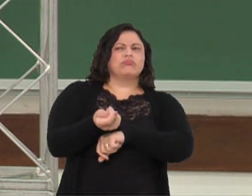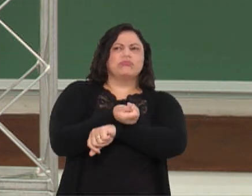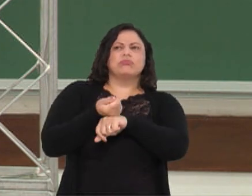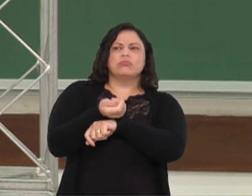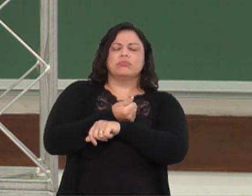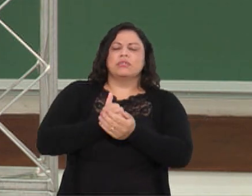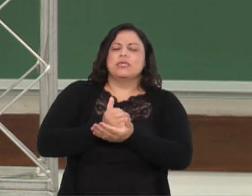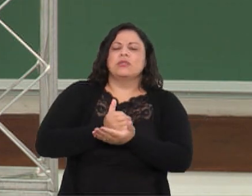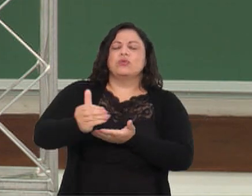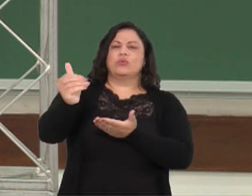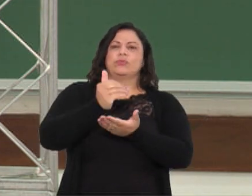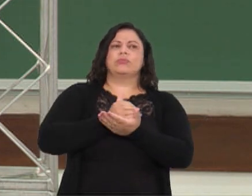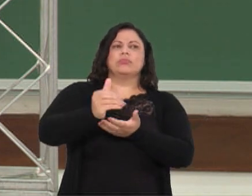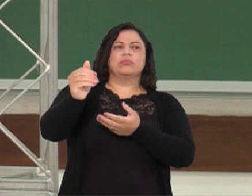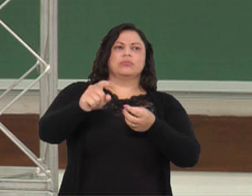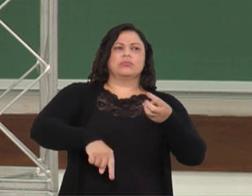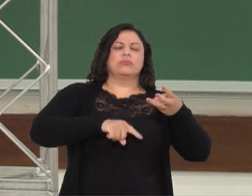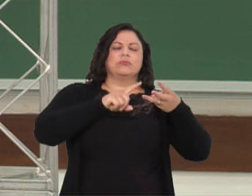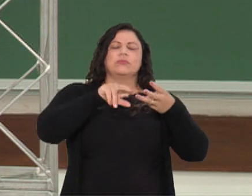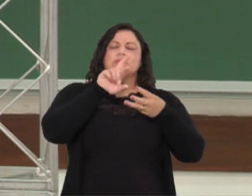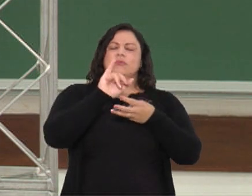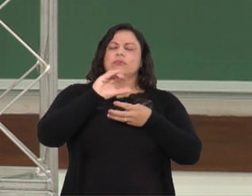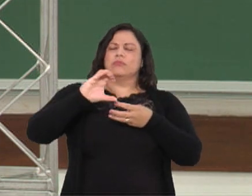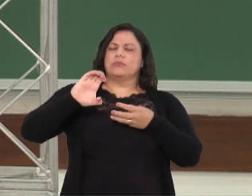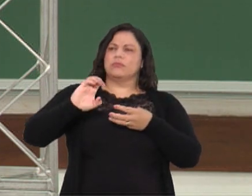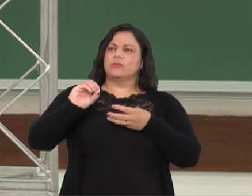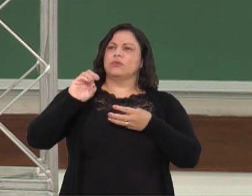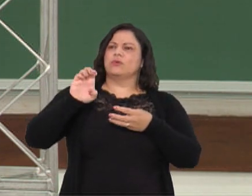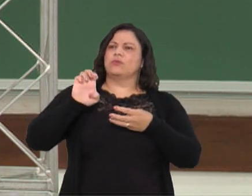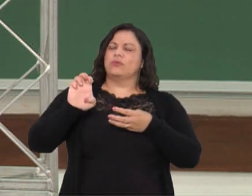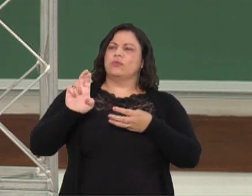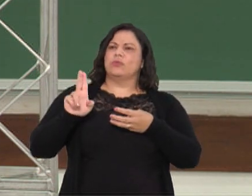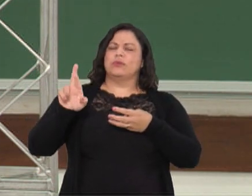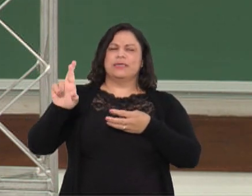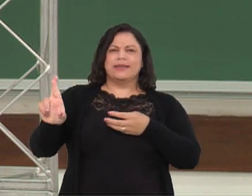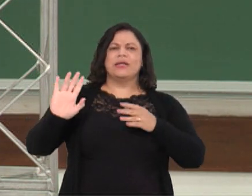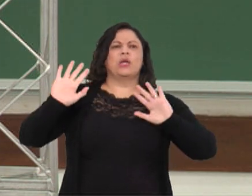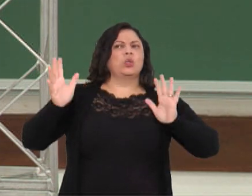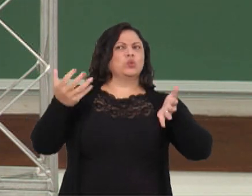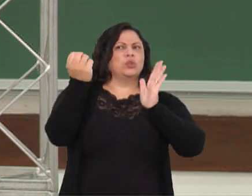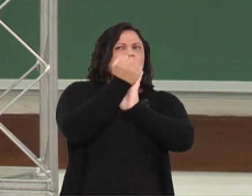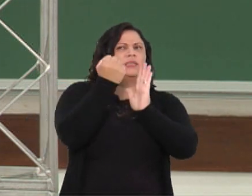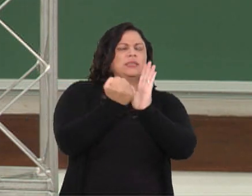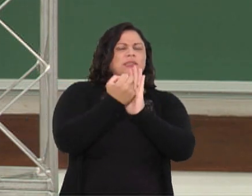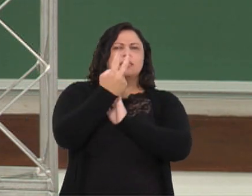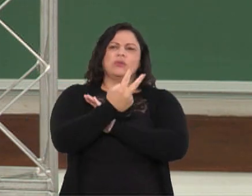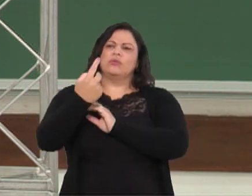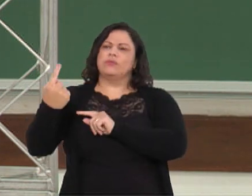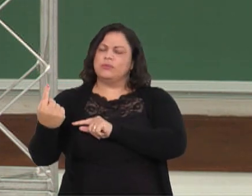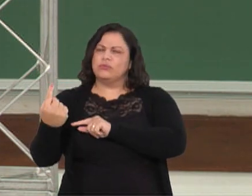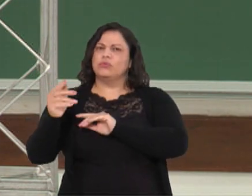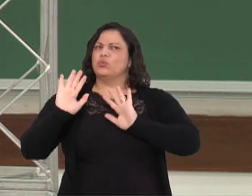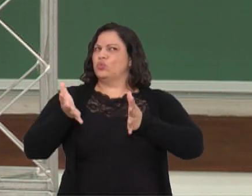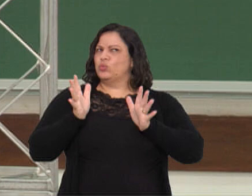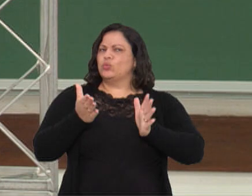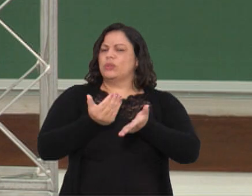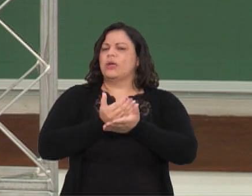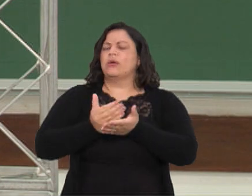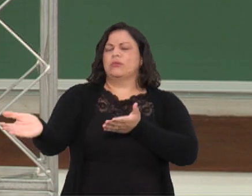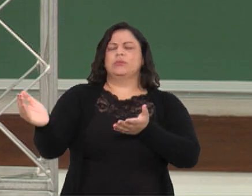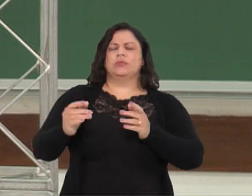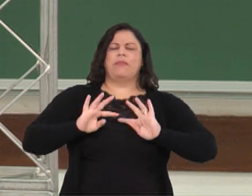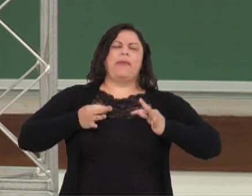já está no século XXI, assim como o Habermas também já é século XXI. E novas coisas surgem. É aí que está surgindo